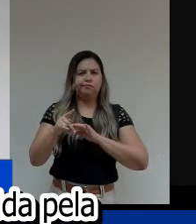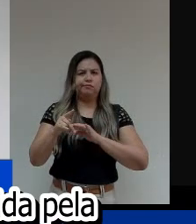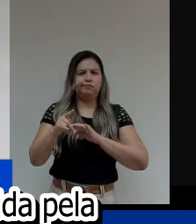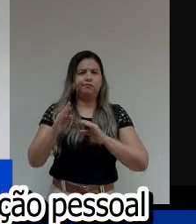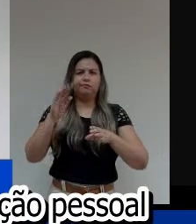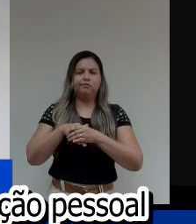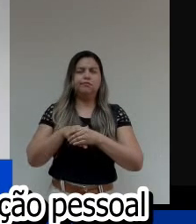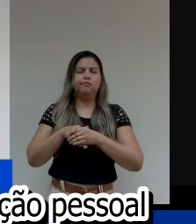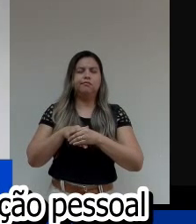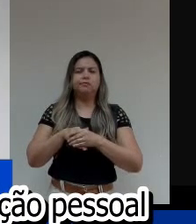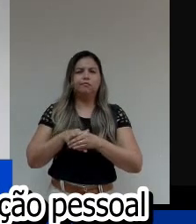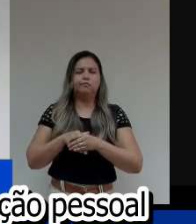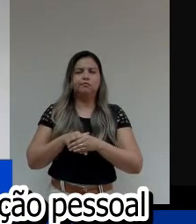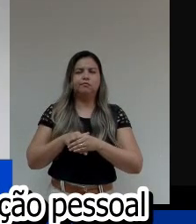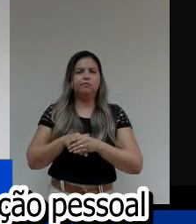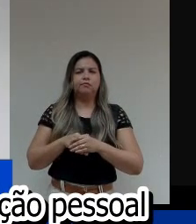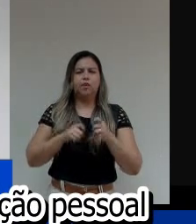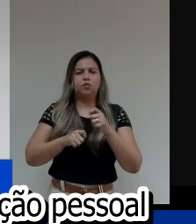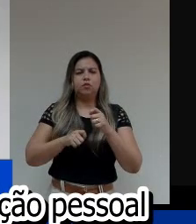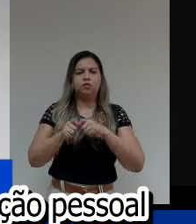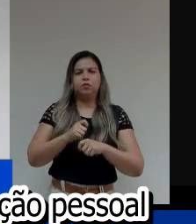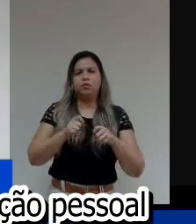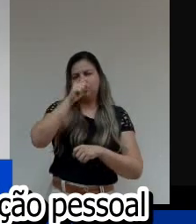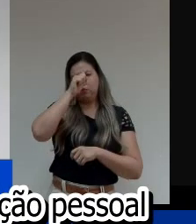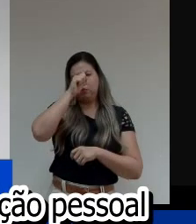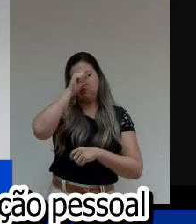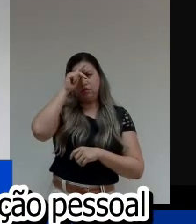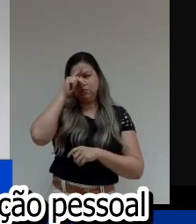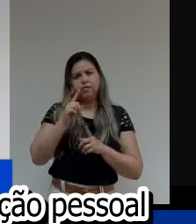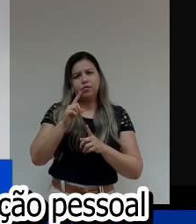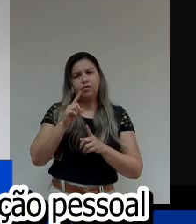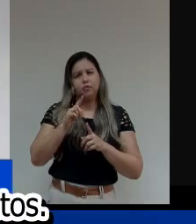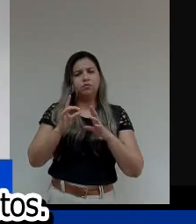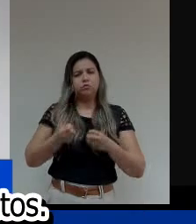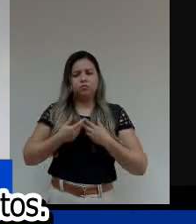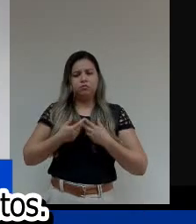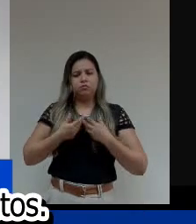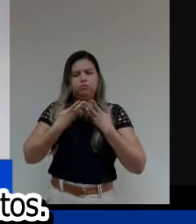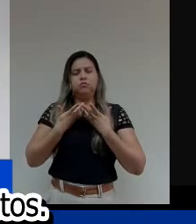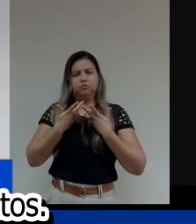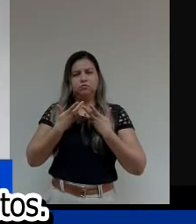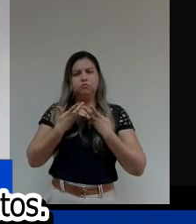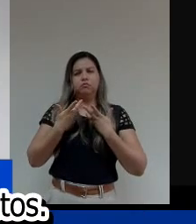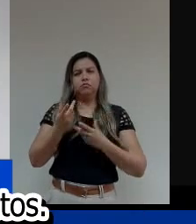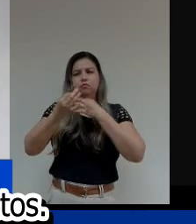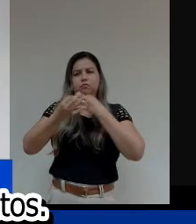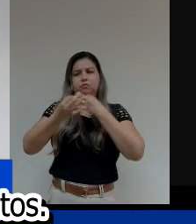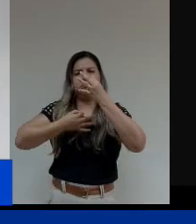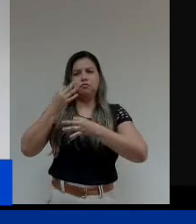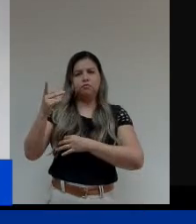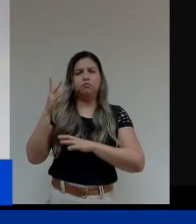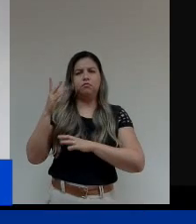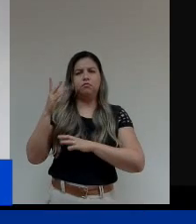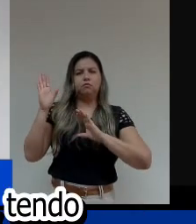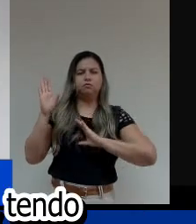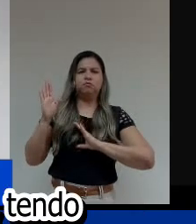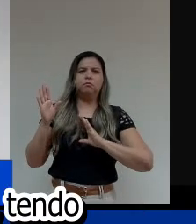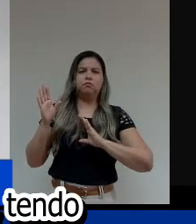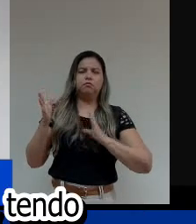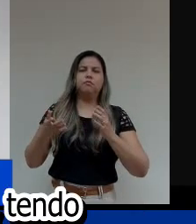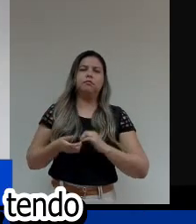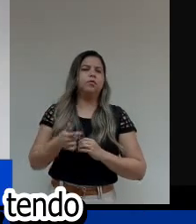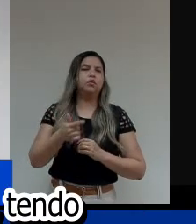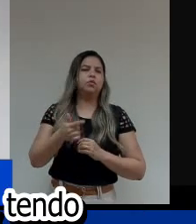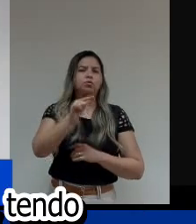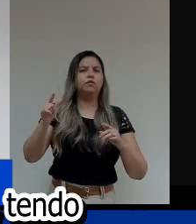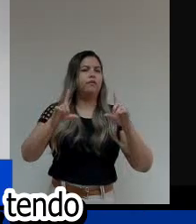promovida pela administração municipal, mas sim de uma manifestação pessoal do candidato, conforme demonstrado nos autos. Não há